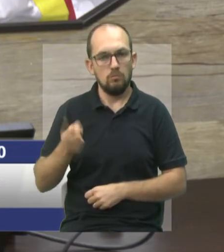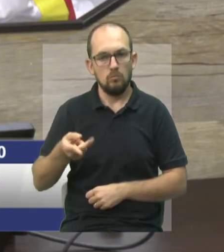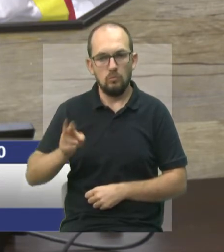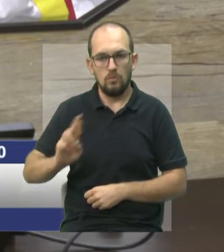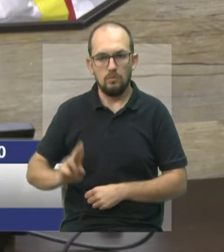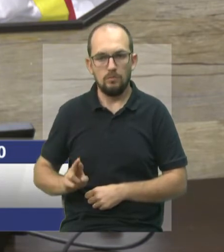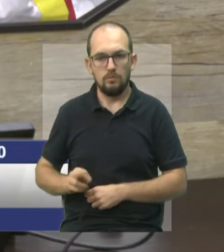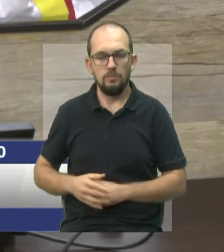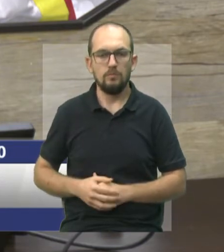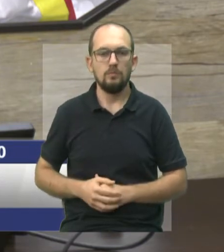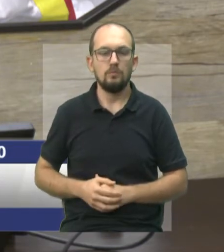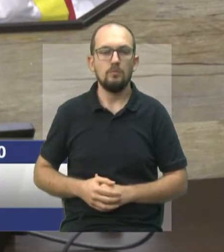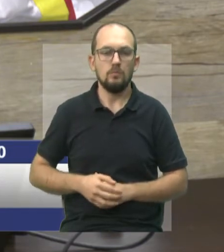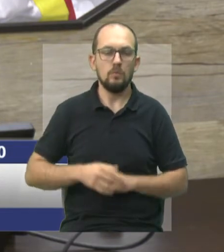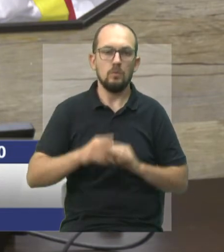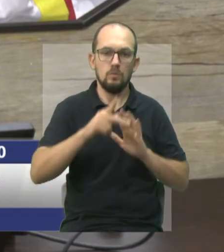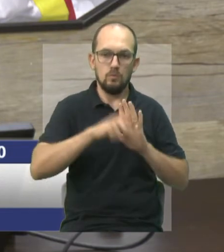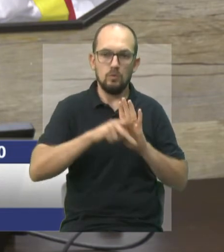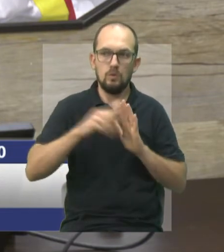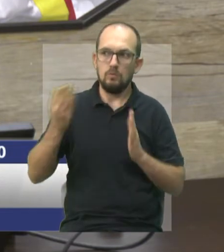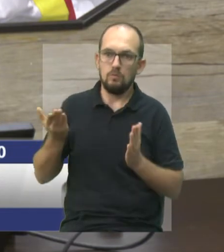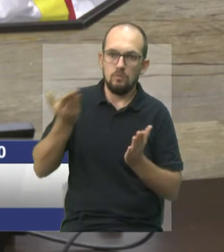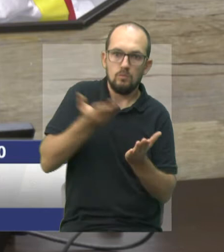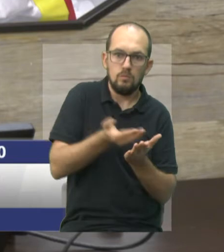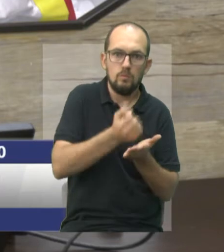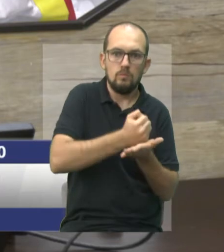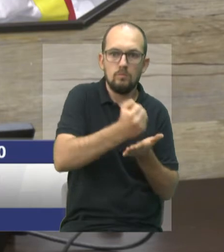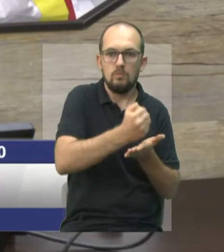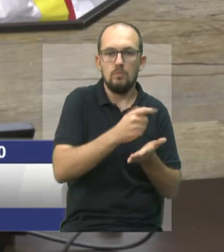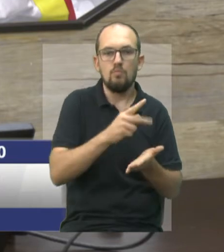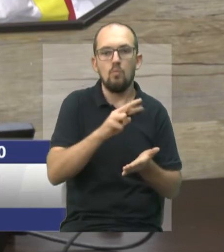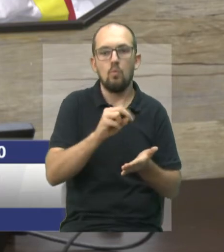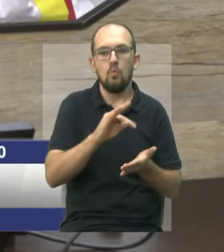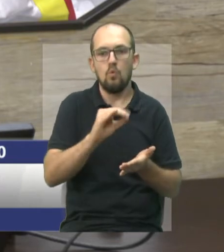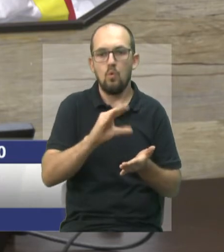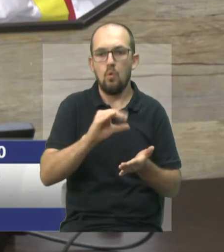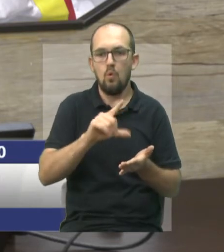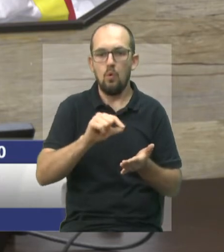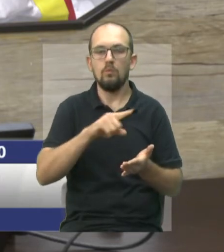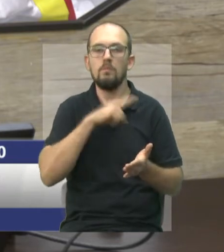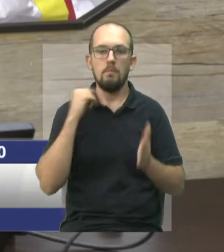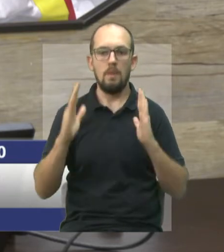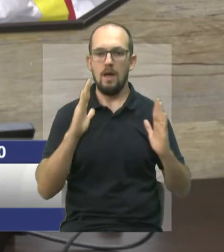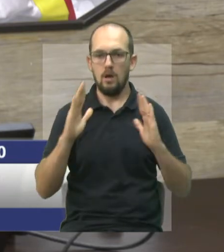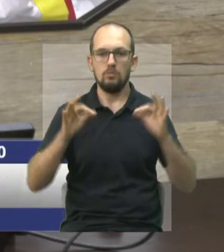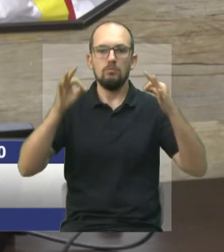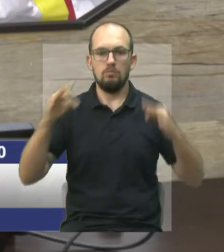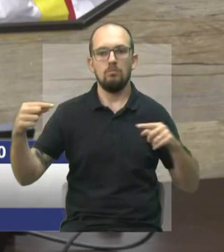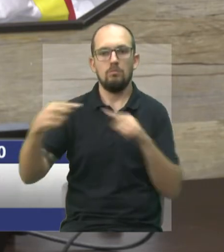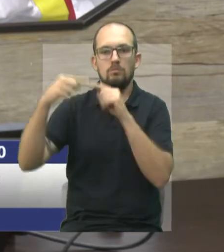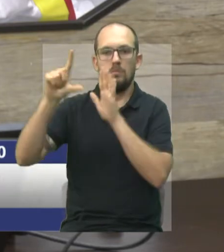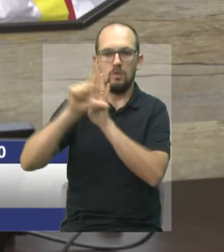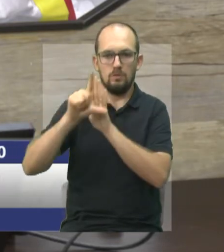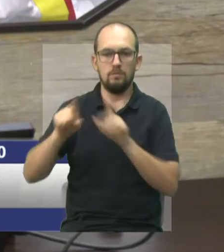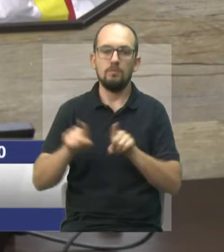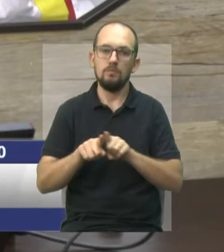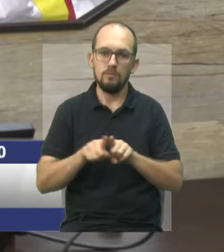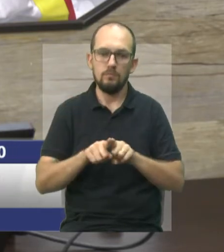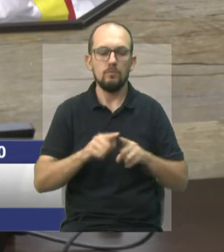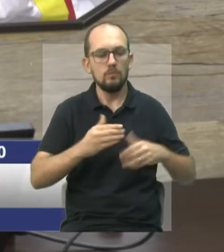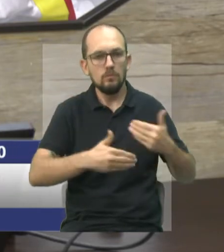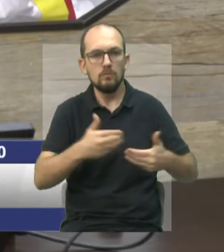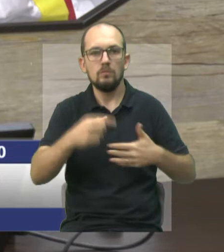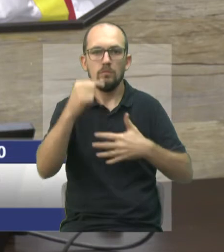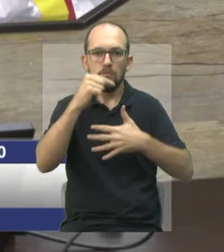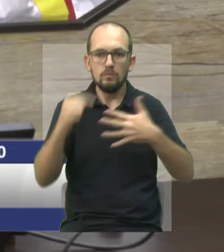R$ 331.432.000. O projeto foi protocolizado nesta casa dentro do prazo previsto na legislação. A espécie normativa e demais requisitos